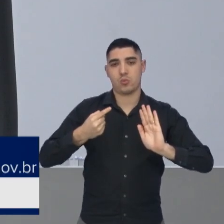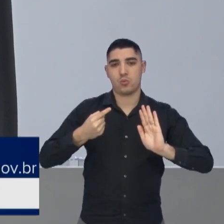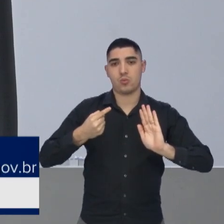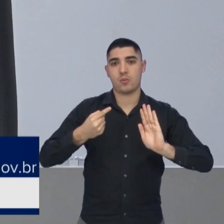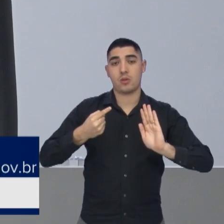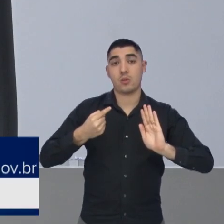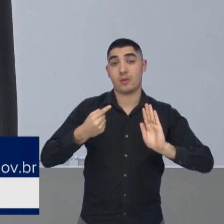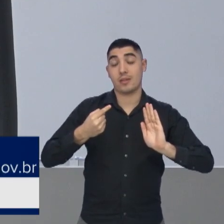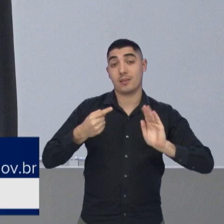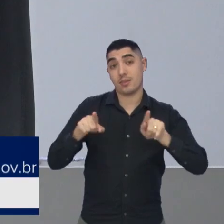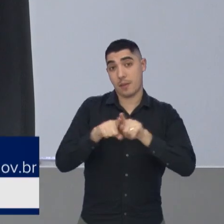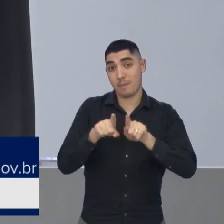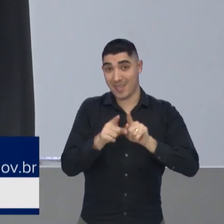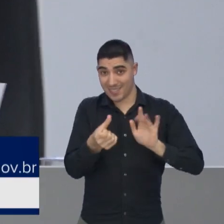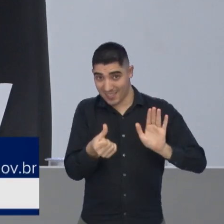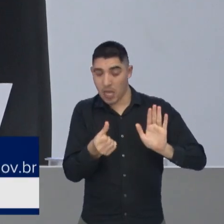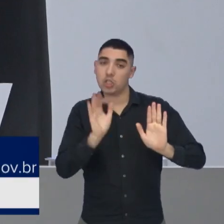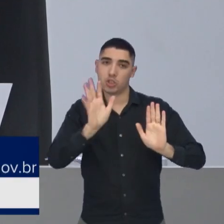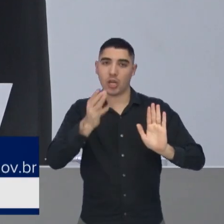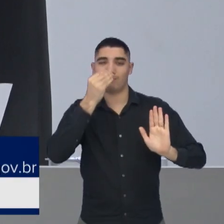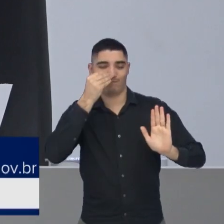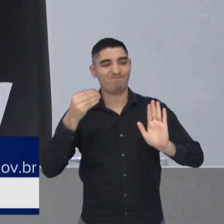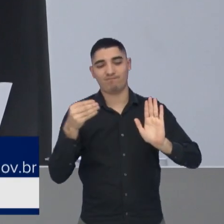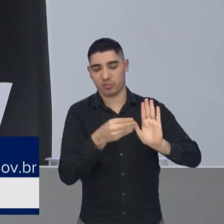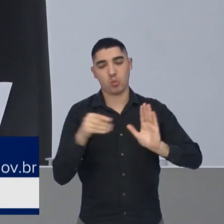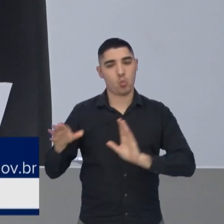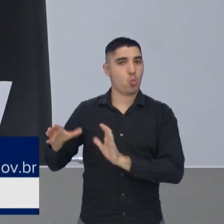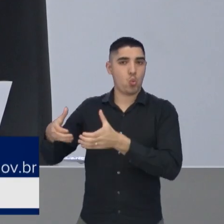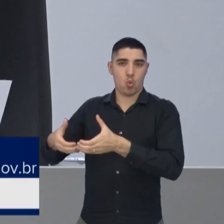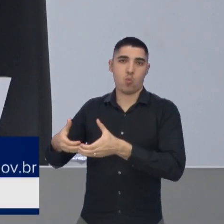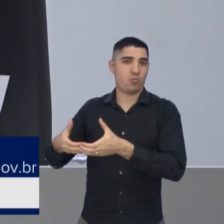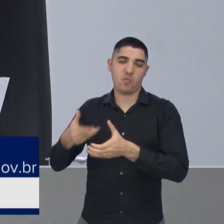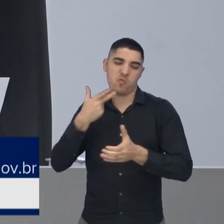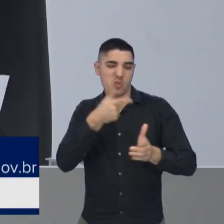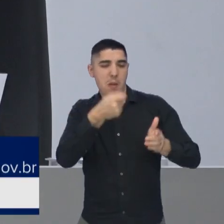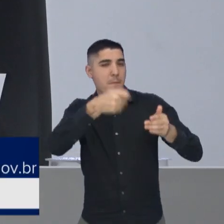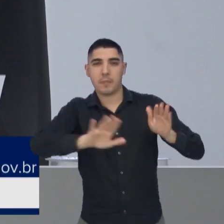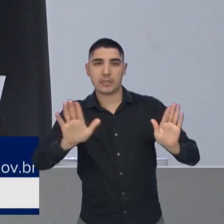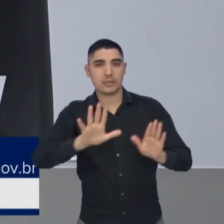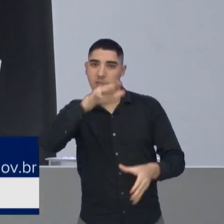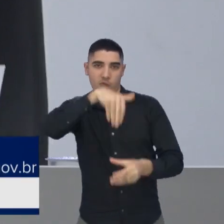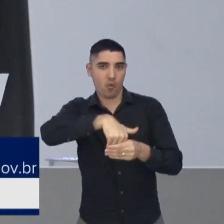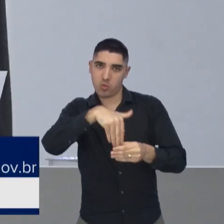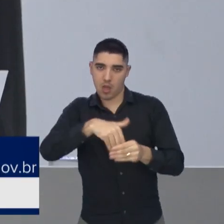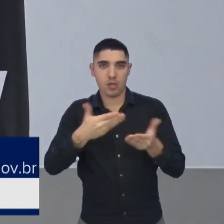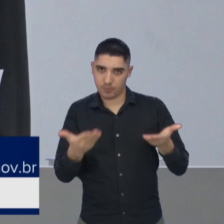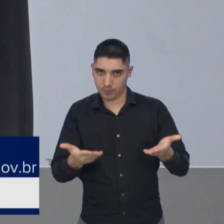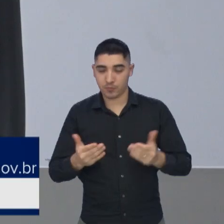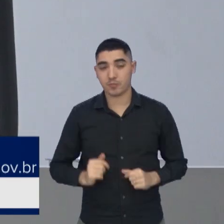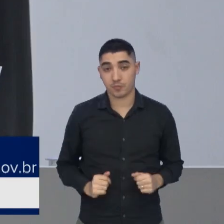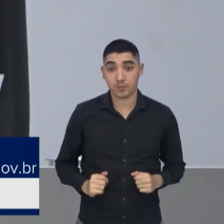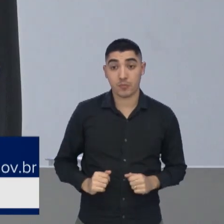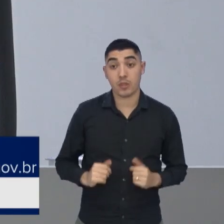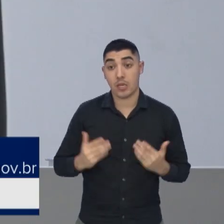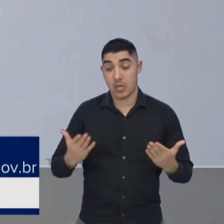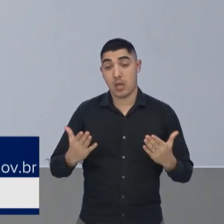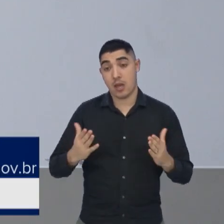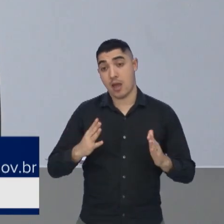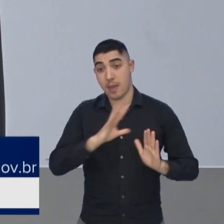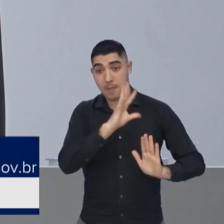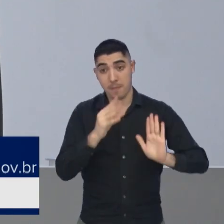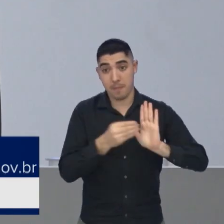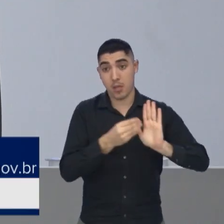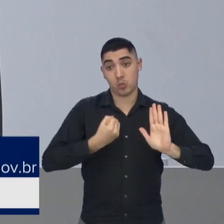e 6 foram rejeitadas pelas comissões. Não serão votadas nos termos regimentais. A emenda de número